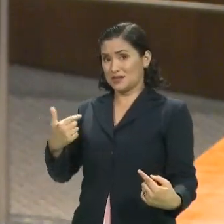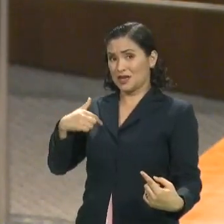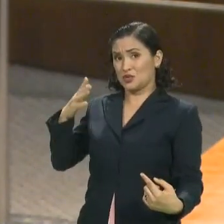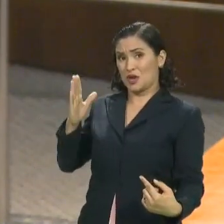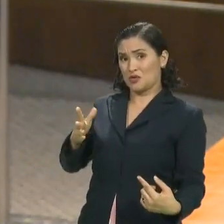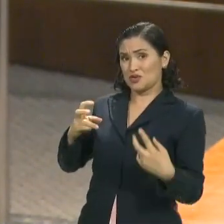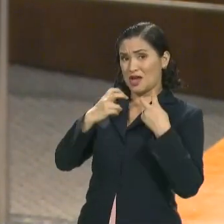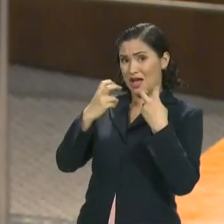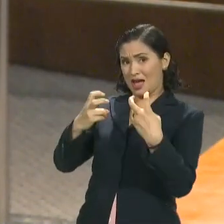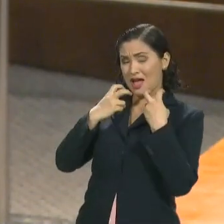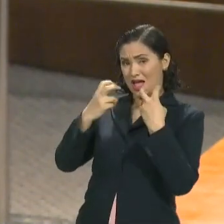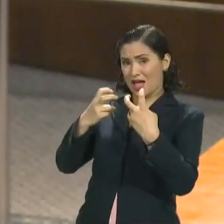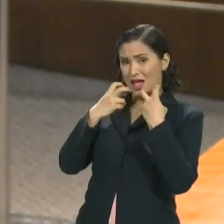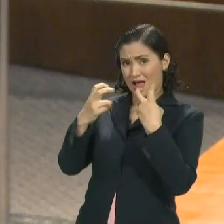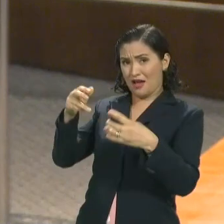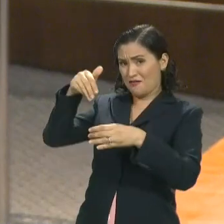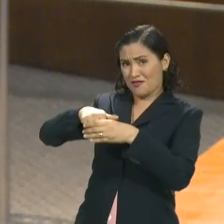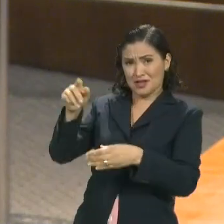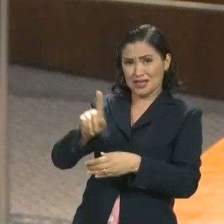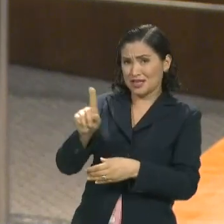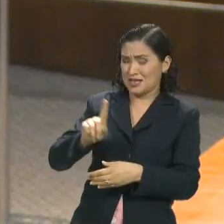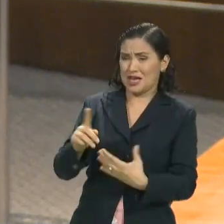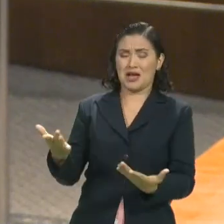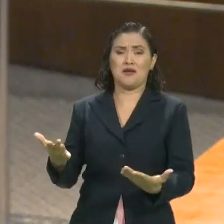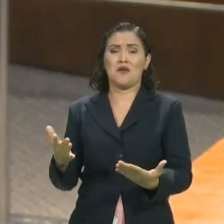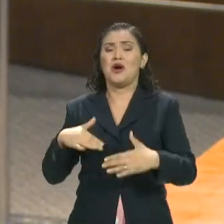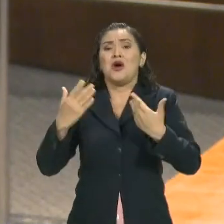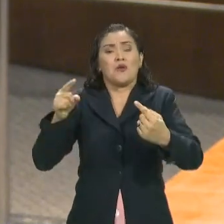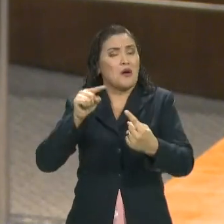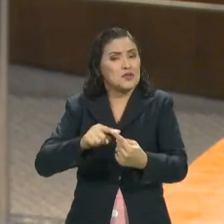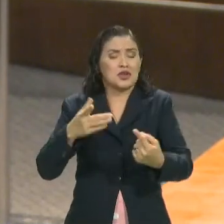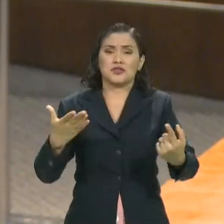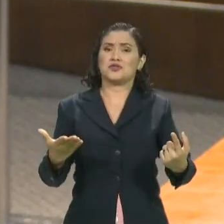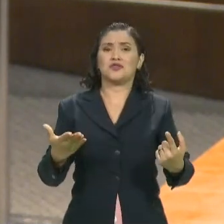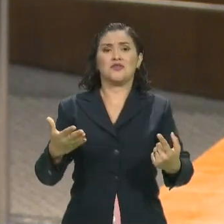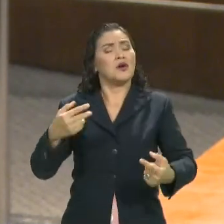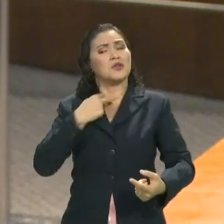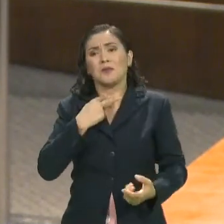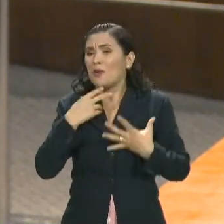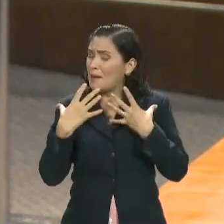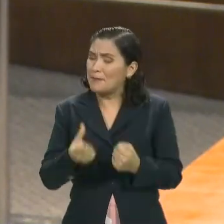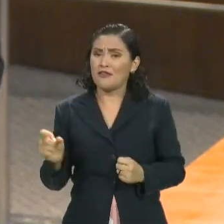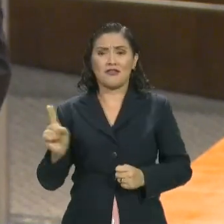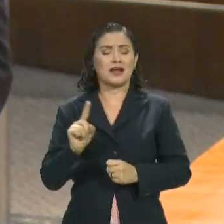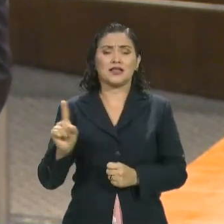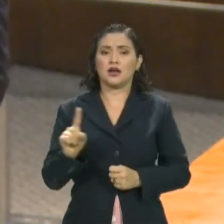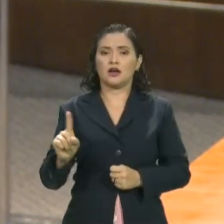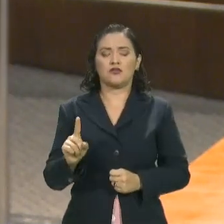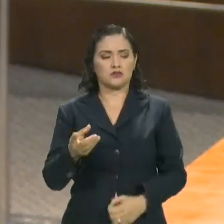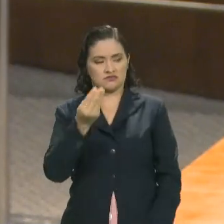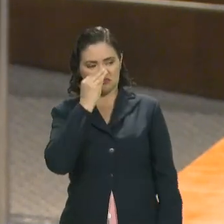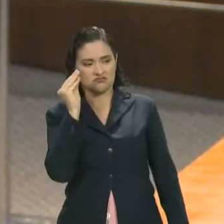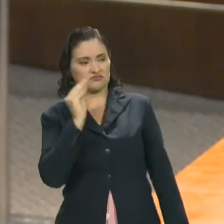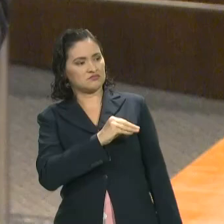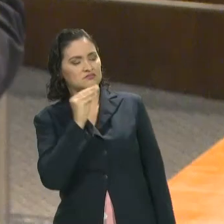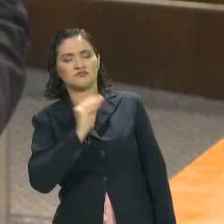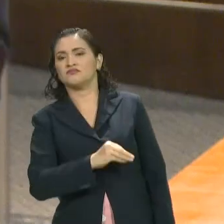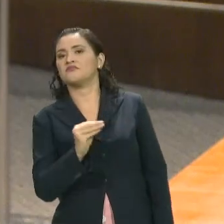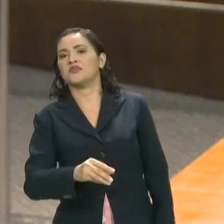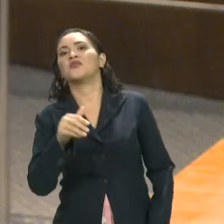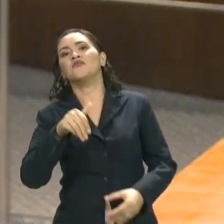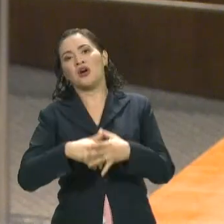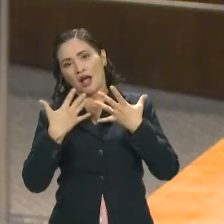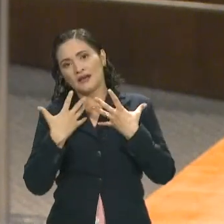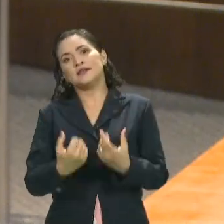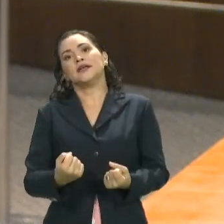não votasse aquilo, porque não tinha finalidade. E votavam atropelando. Quantas vezes eu não pedi para o presidente da CCJ não fazer